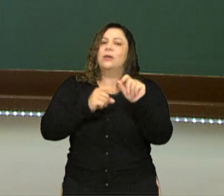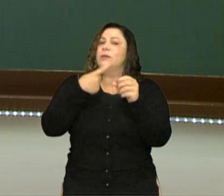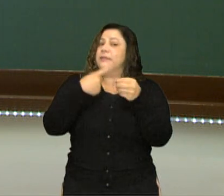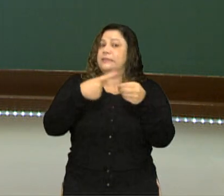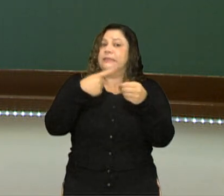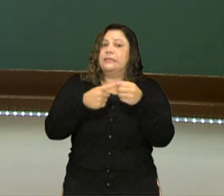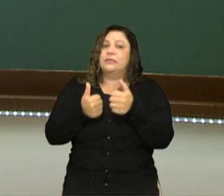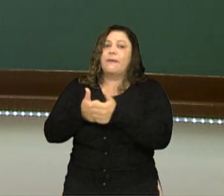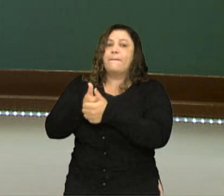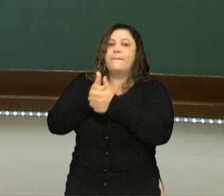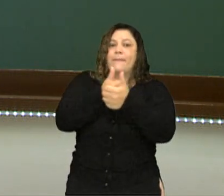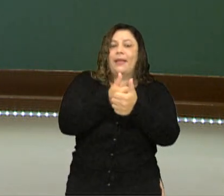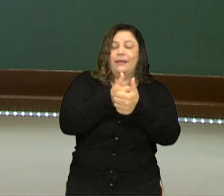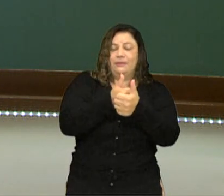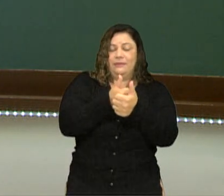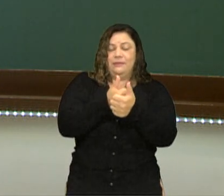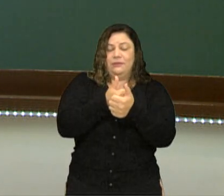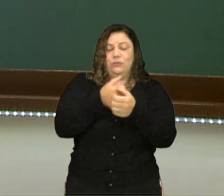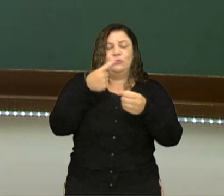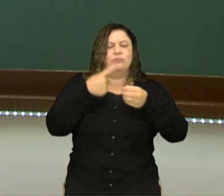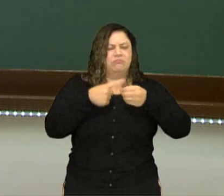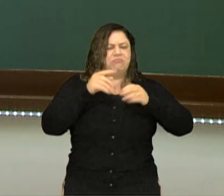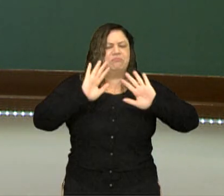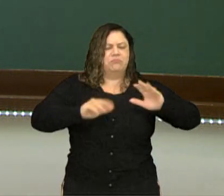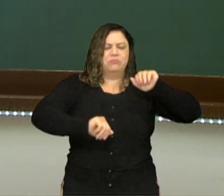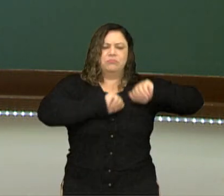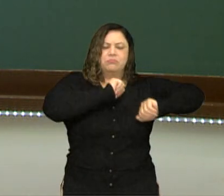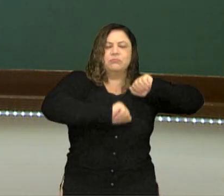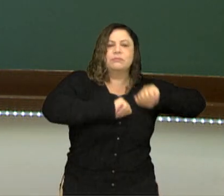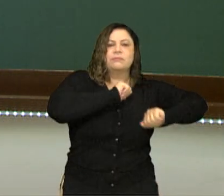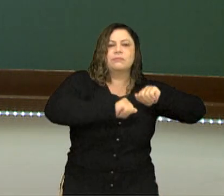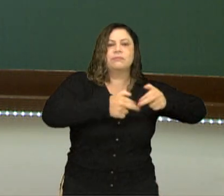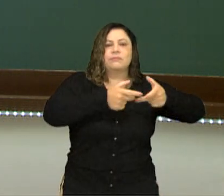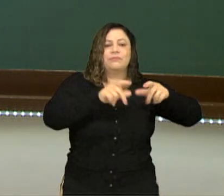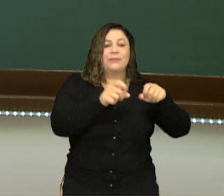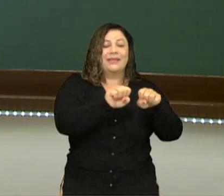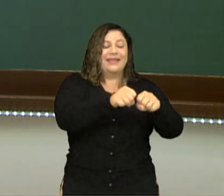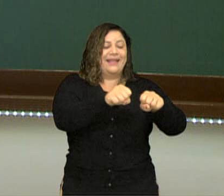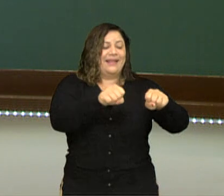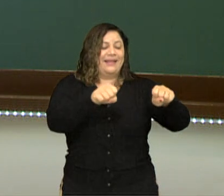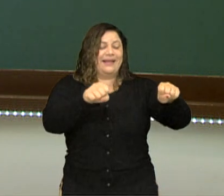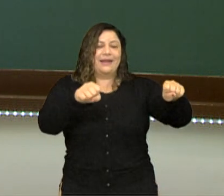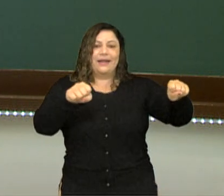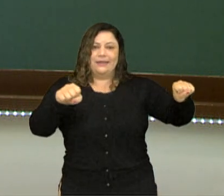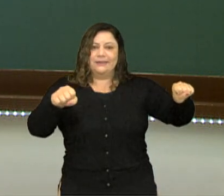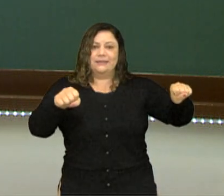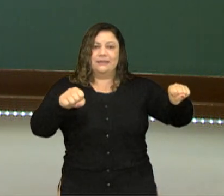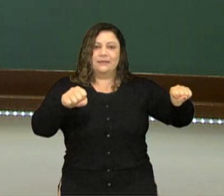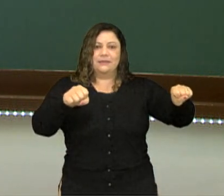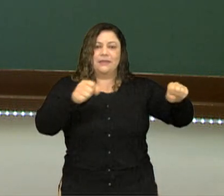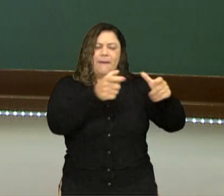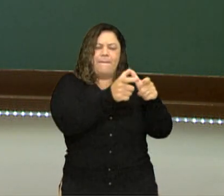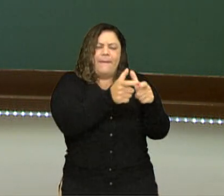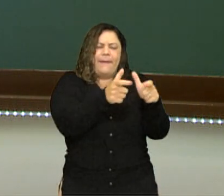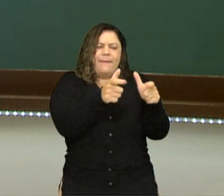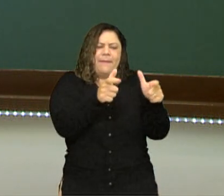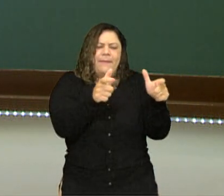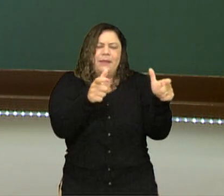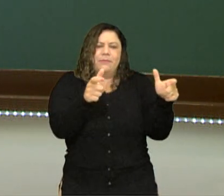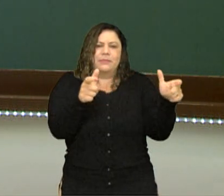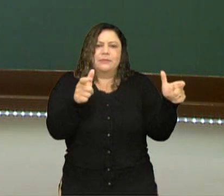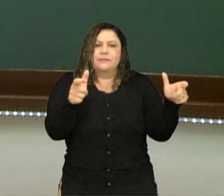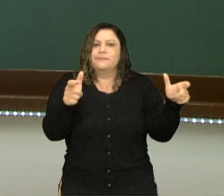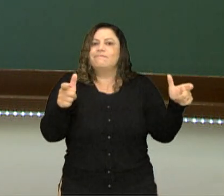cidades que já são bastante urbanizadas, atualmente elas crescem significativamente, aumentam de